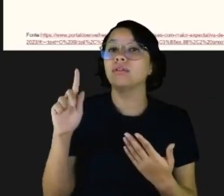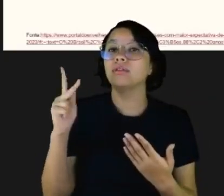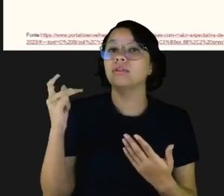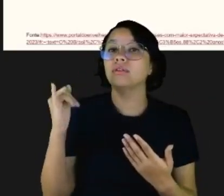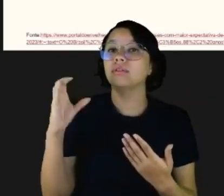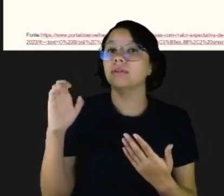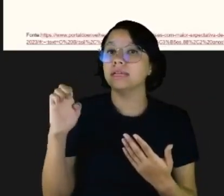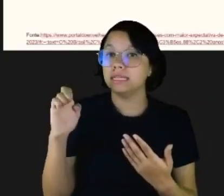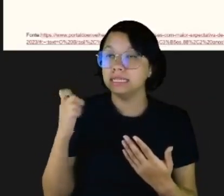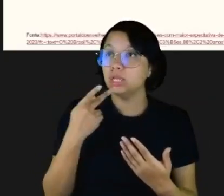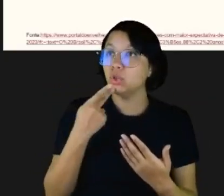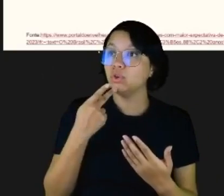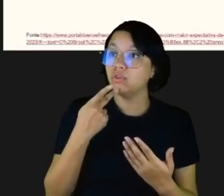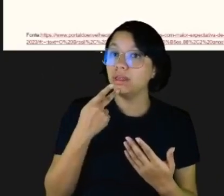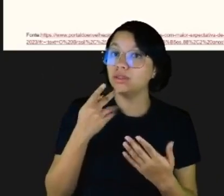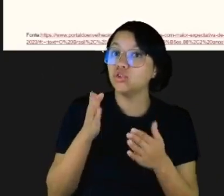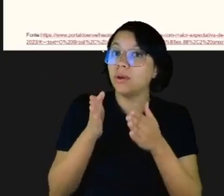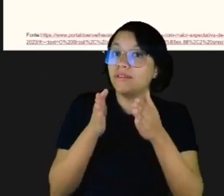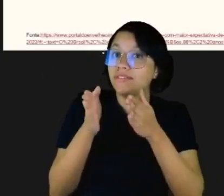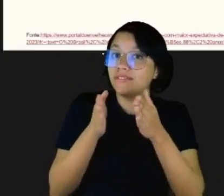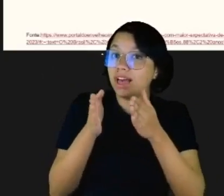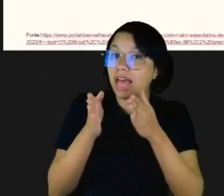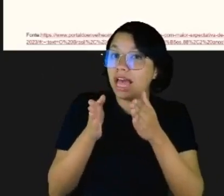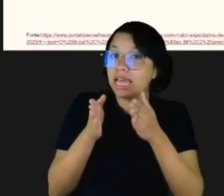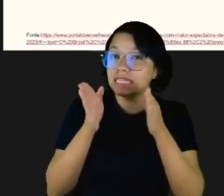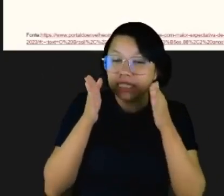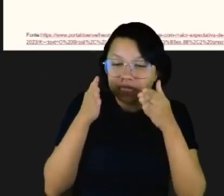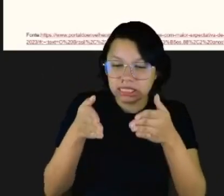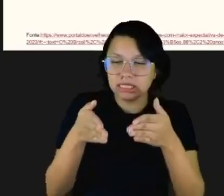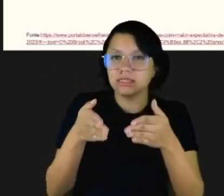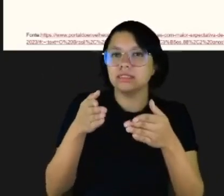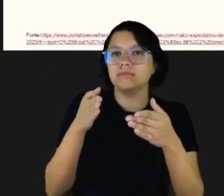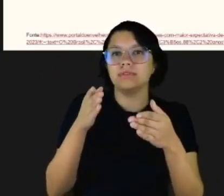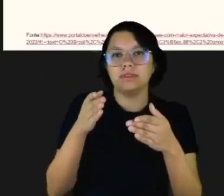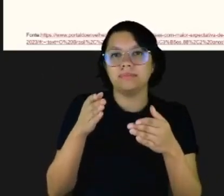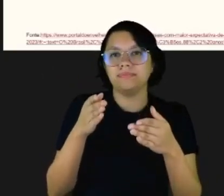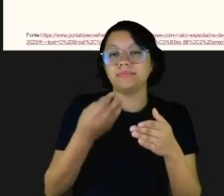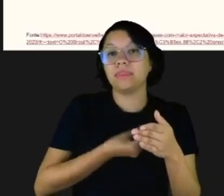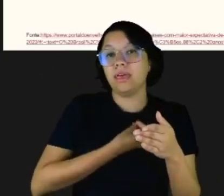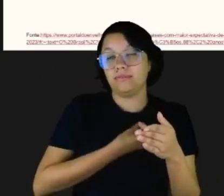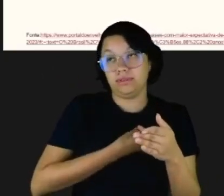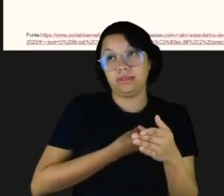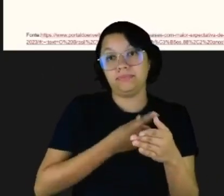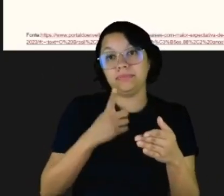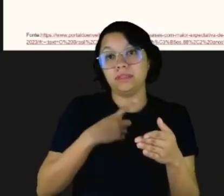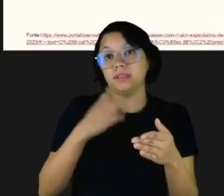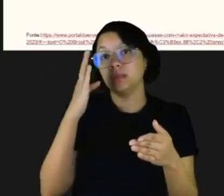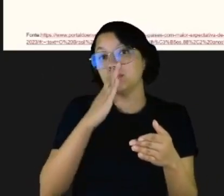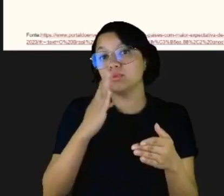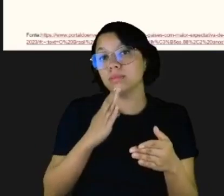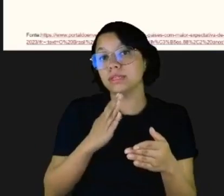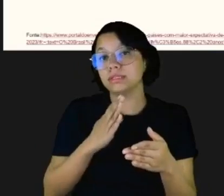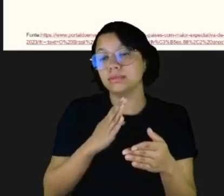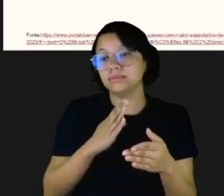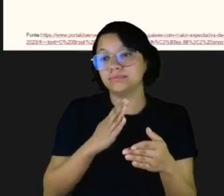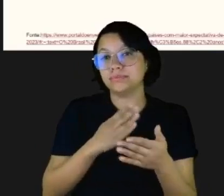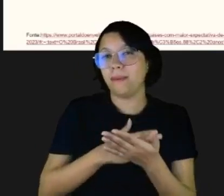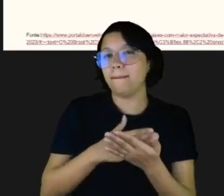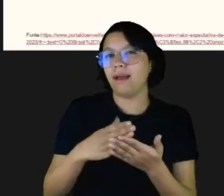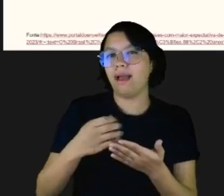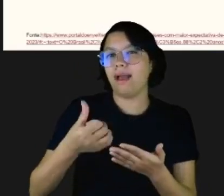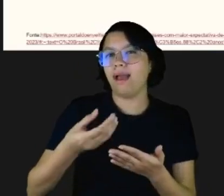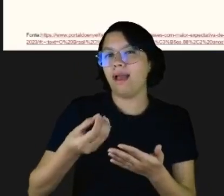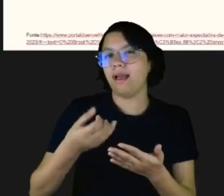estou falando de uma fase específica da vida. E que aí nós temos no Brasil, a partir de